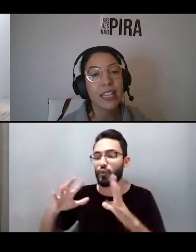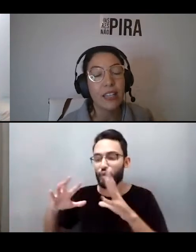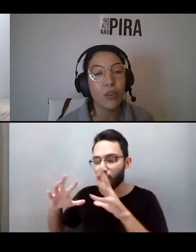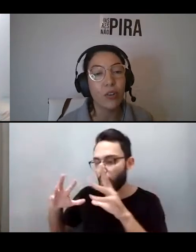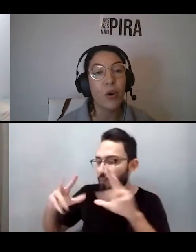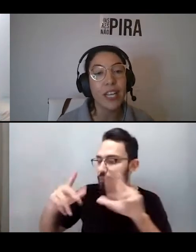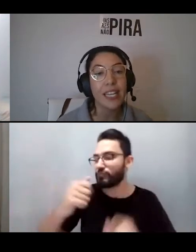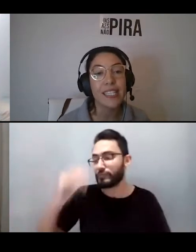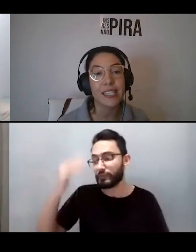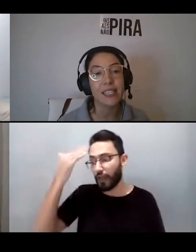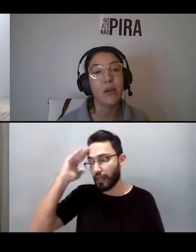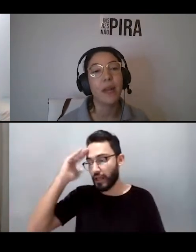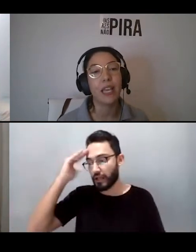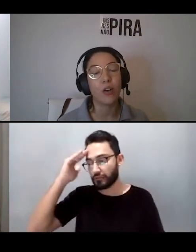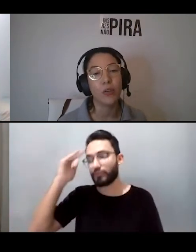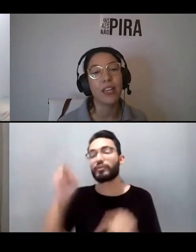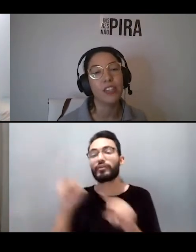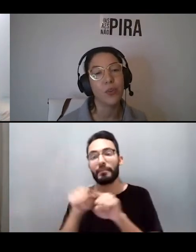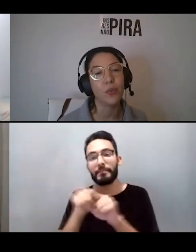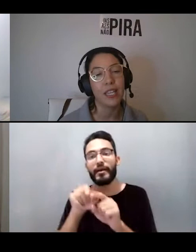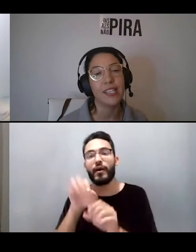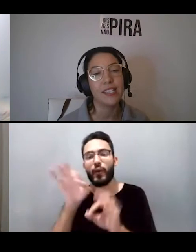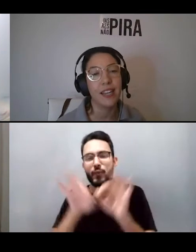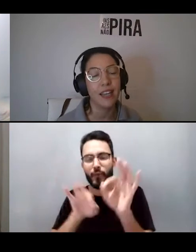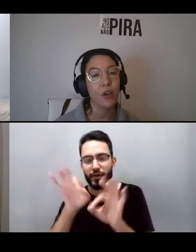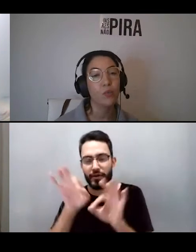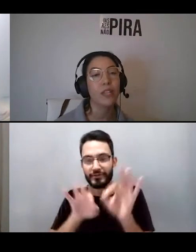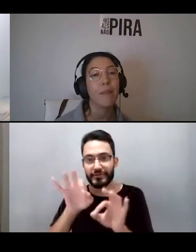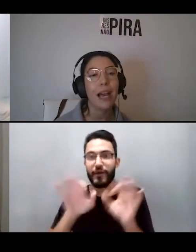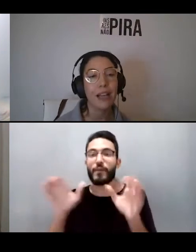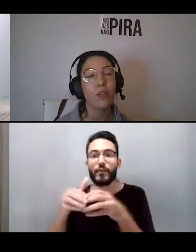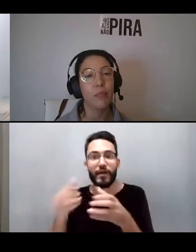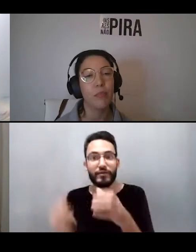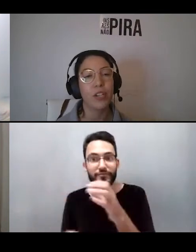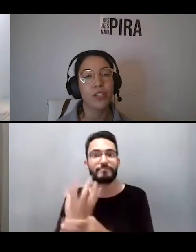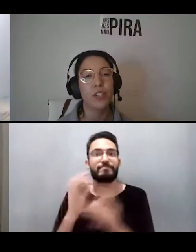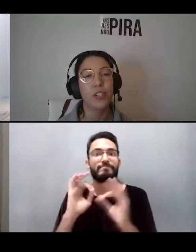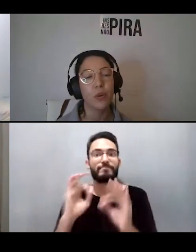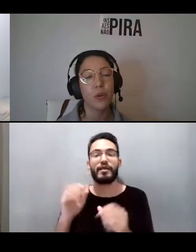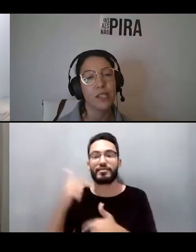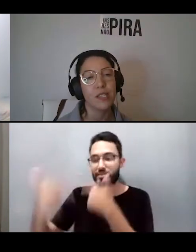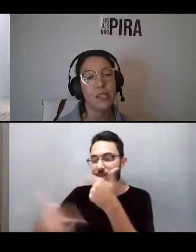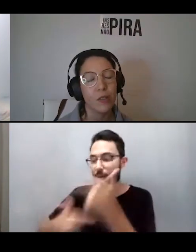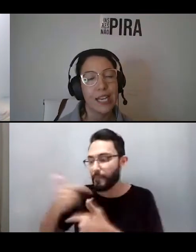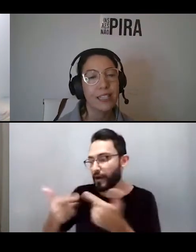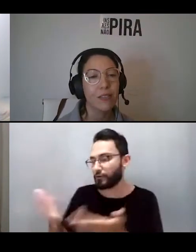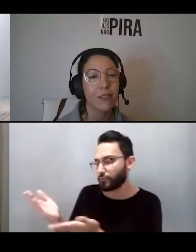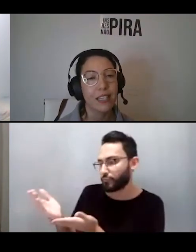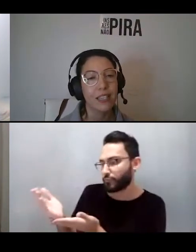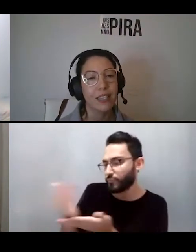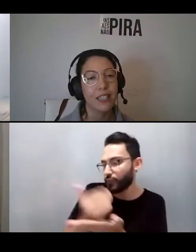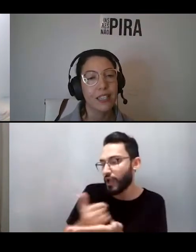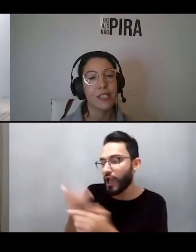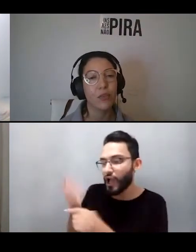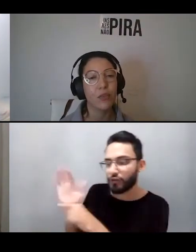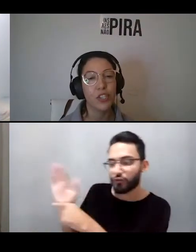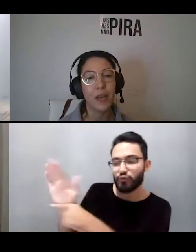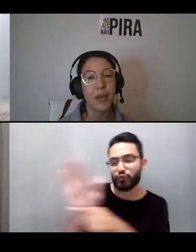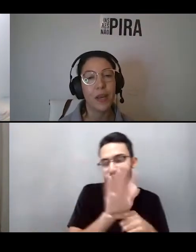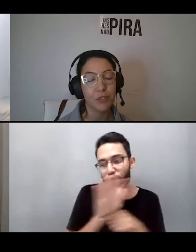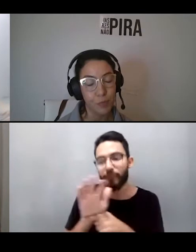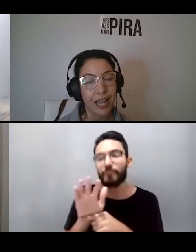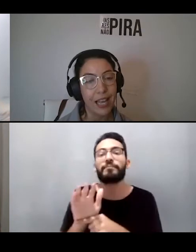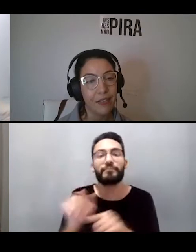entendimento. Tem toda uma organização para que a comunidade aconteça, né? Um trabalho colaborativo, como vocês colocaram lá na nossa